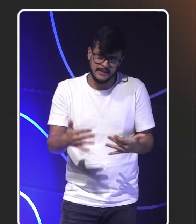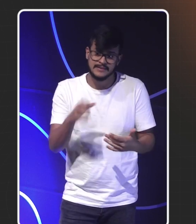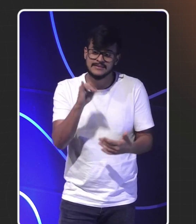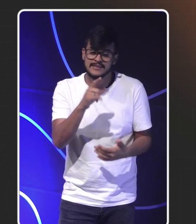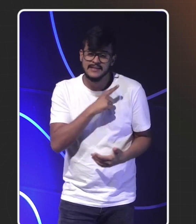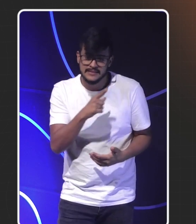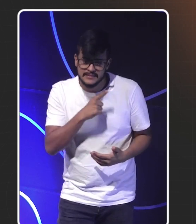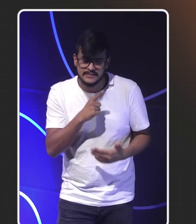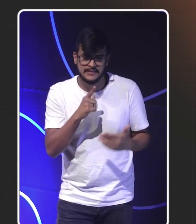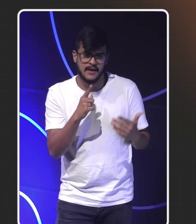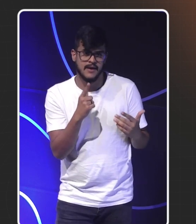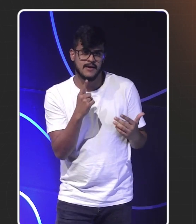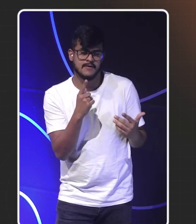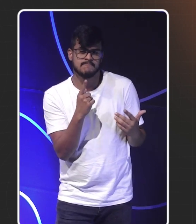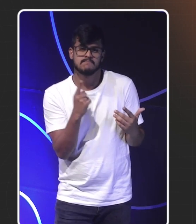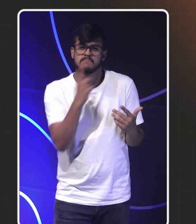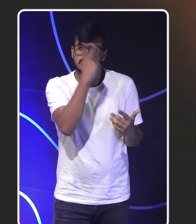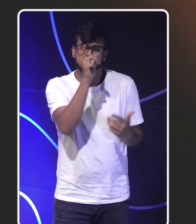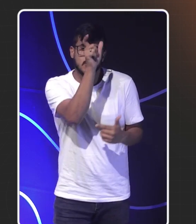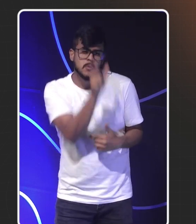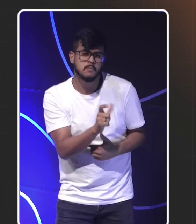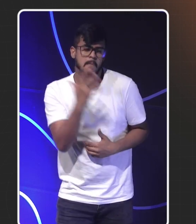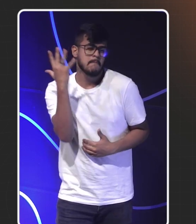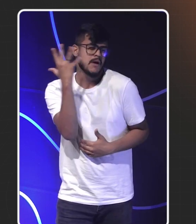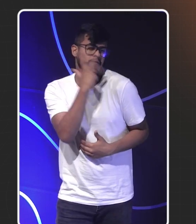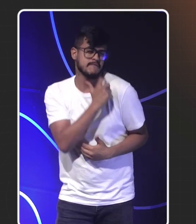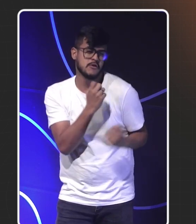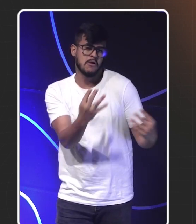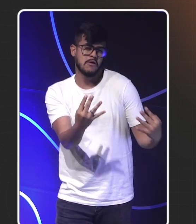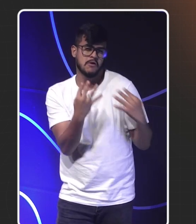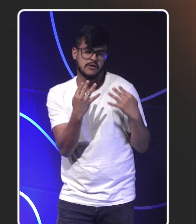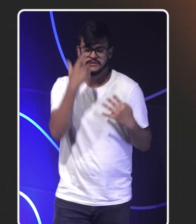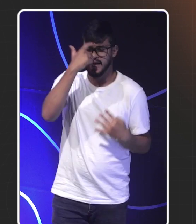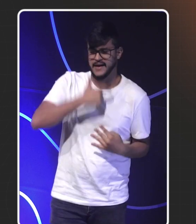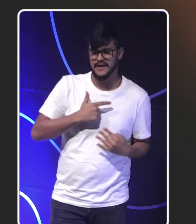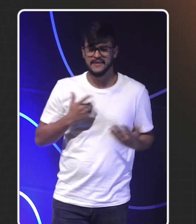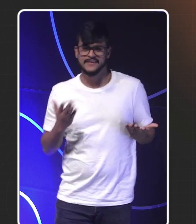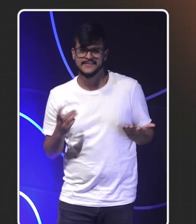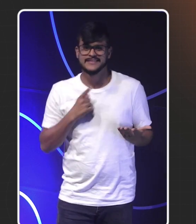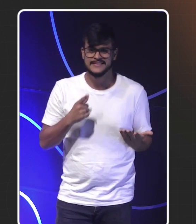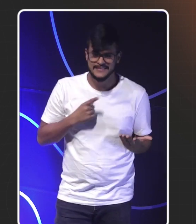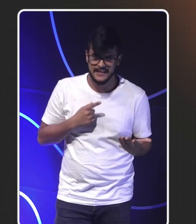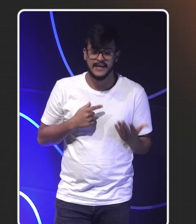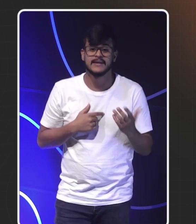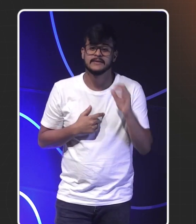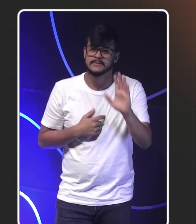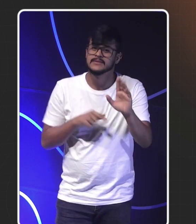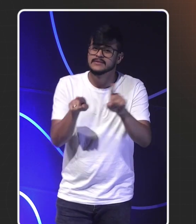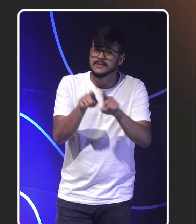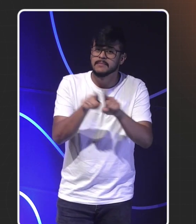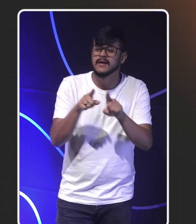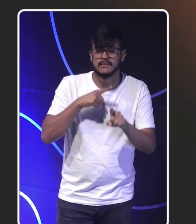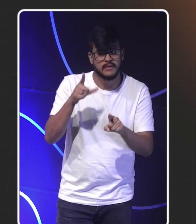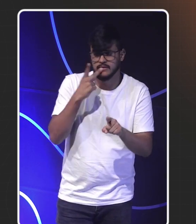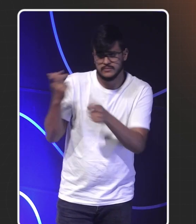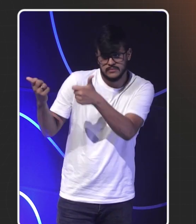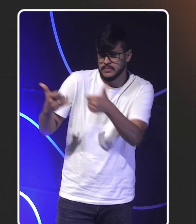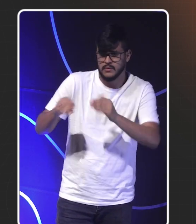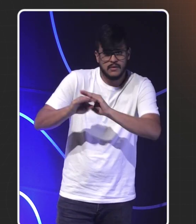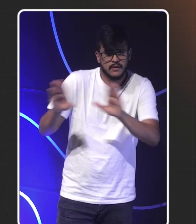vez, fui resgatado por uma pessoa linda, maravilhosa, o Vitor que vos fala, e ainda assim ele deixou bem